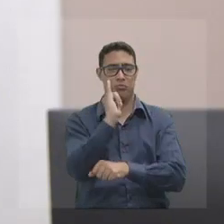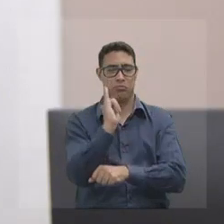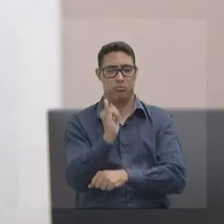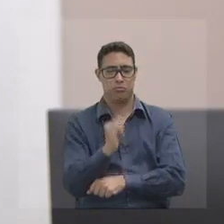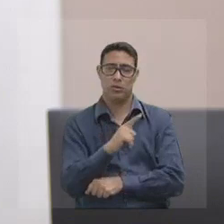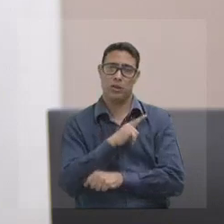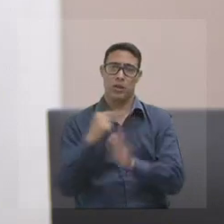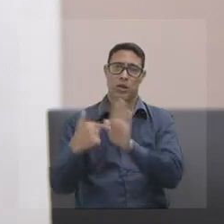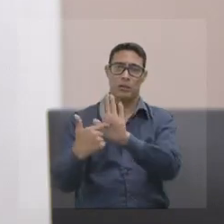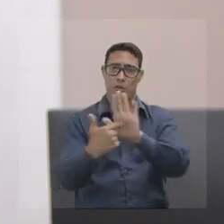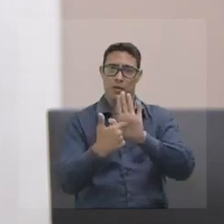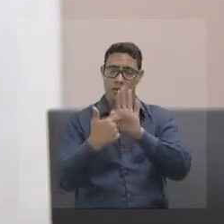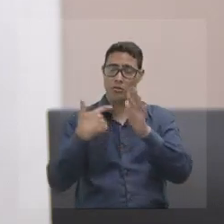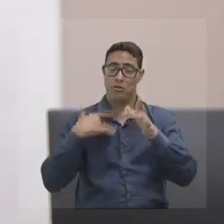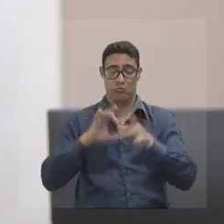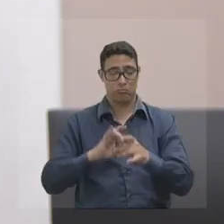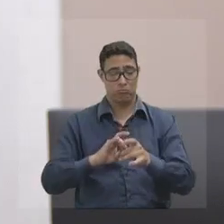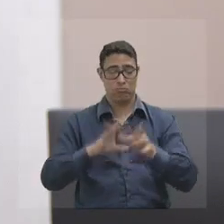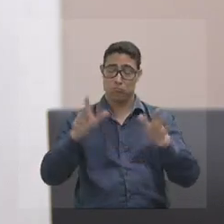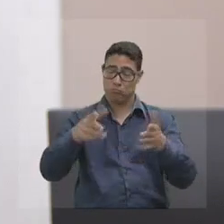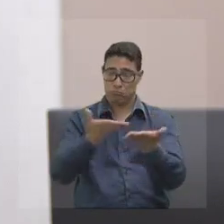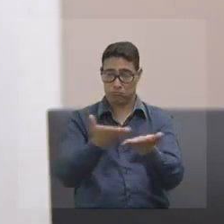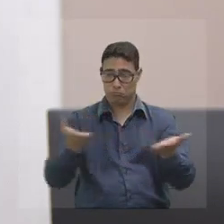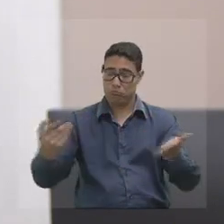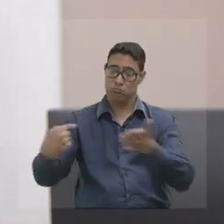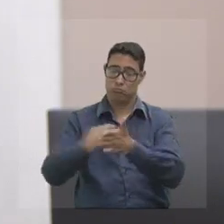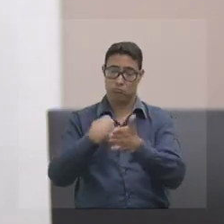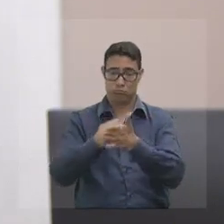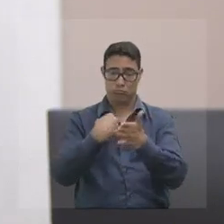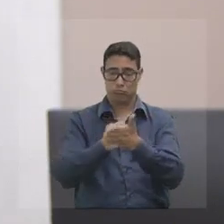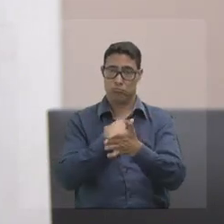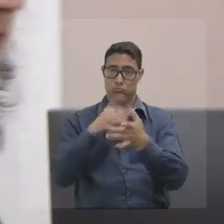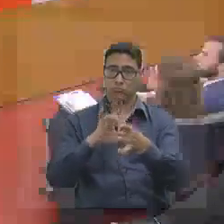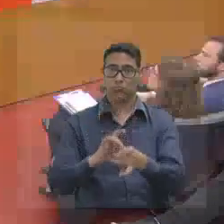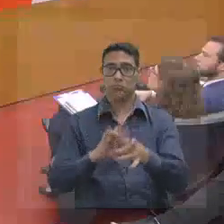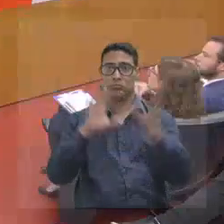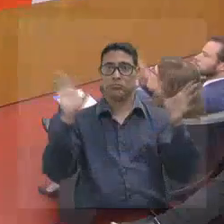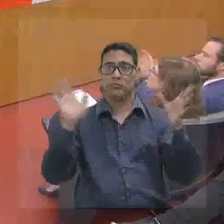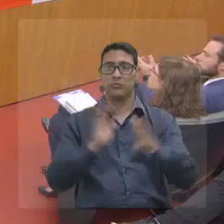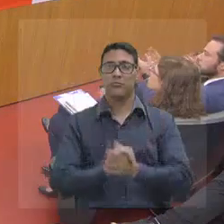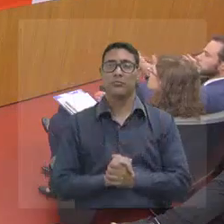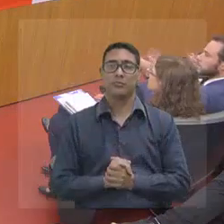para apresentar e permaneça à disposição da mesa de todos para Os questionamentos